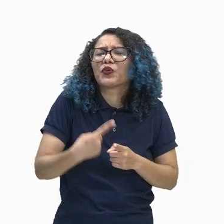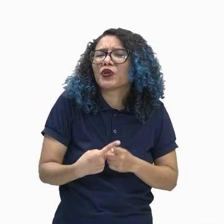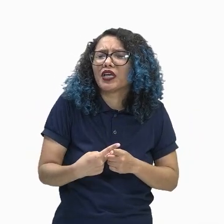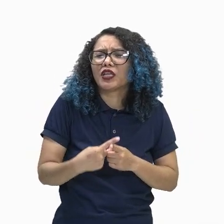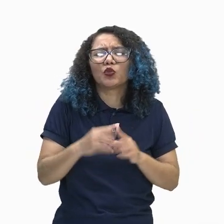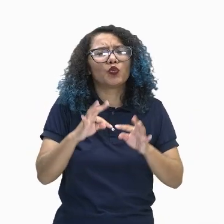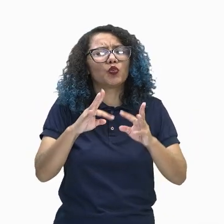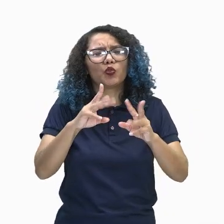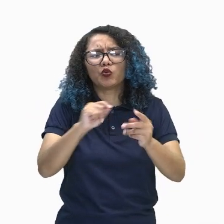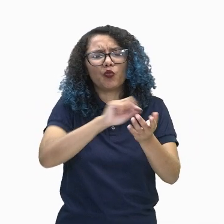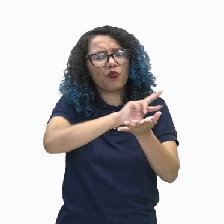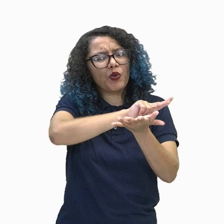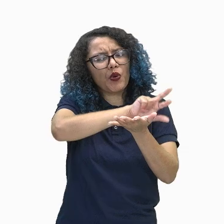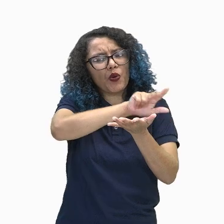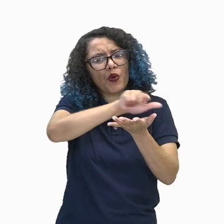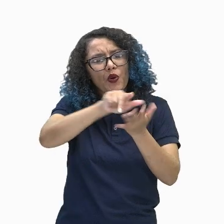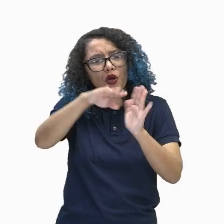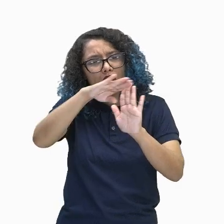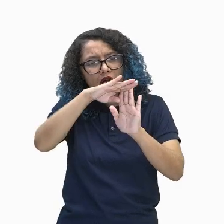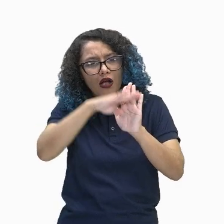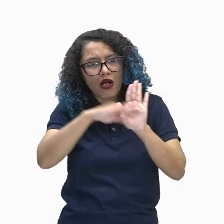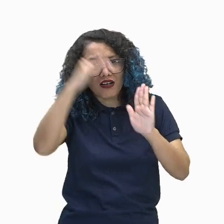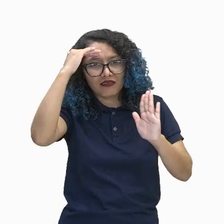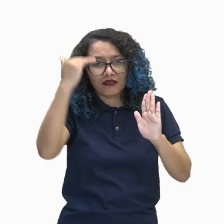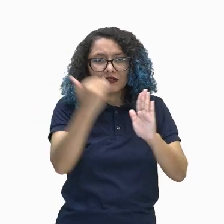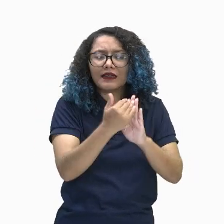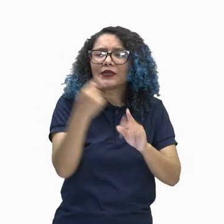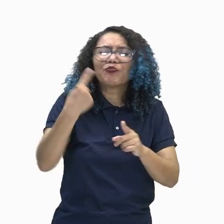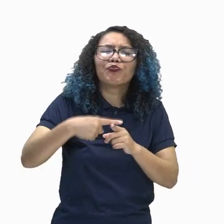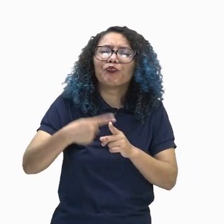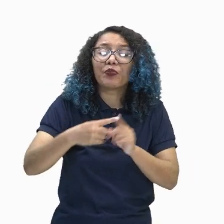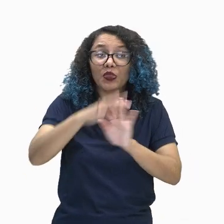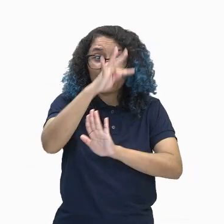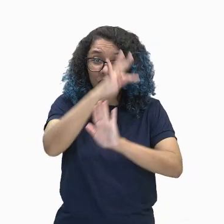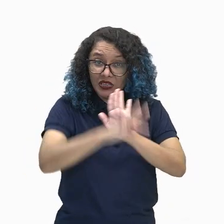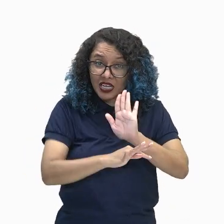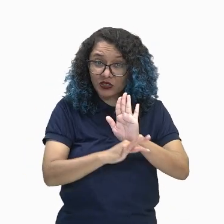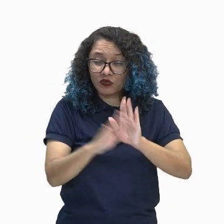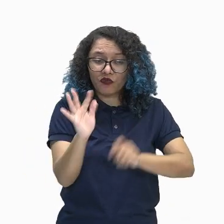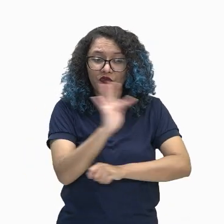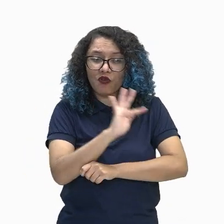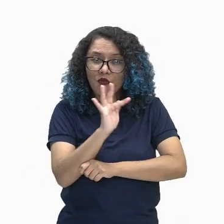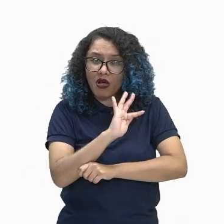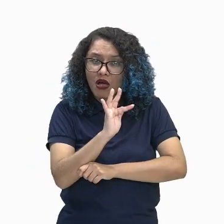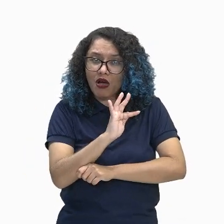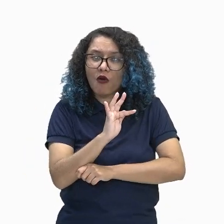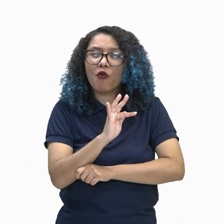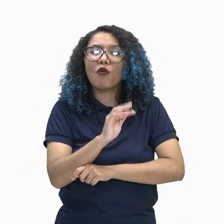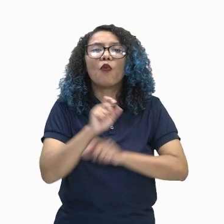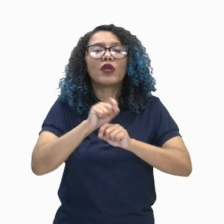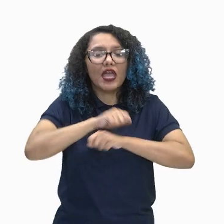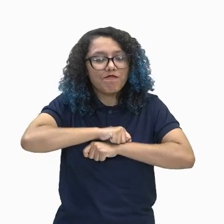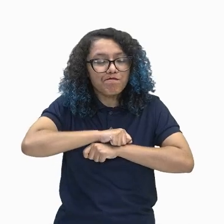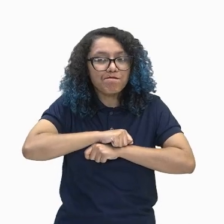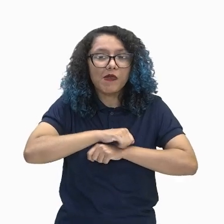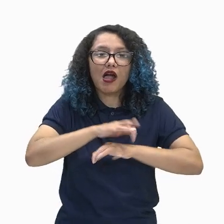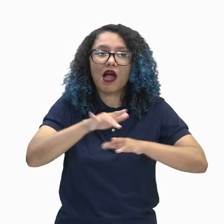Porque esses textos, eles terão um grande alcance, né?